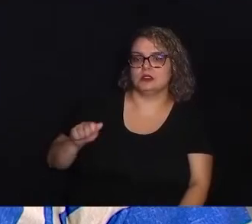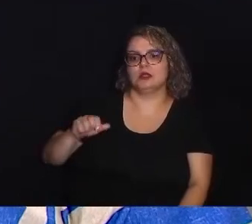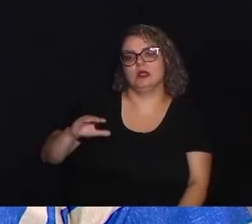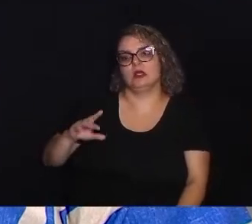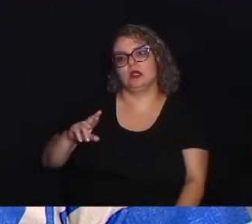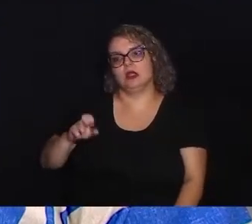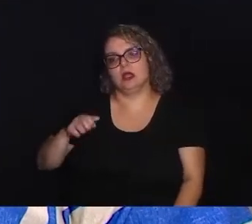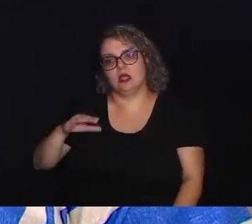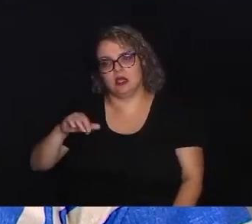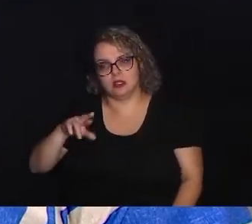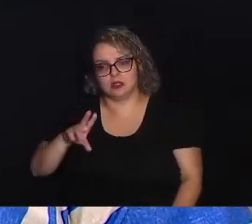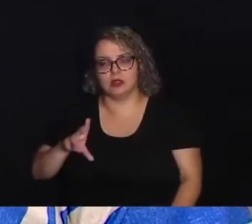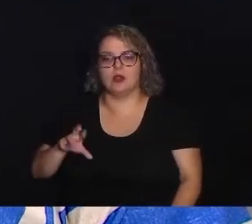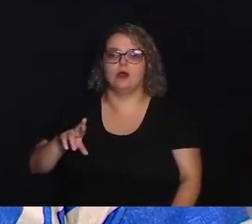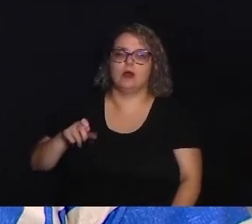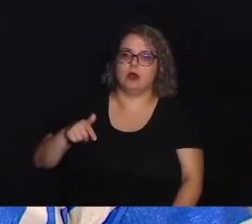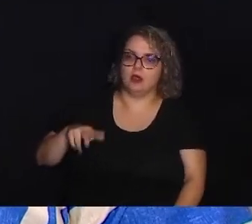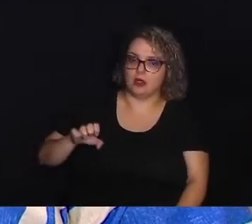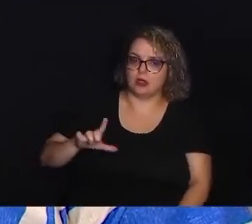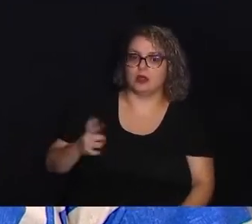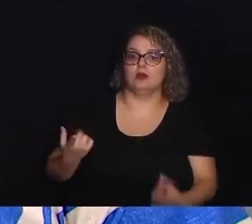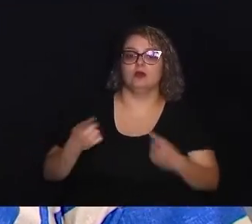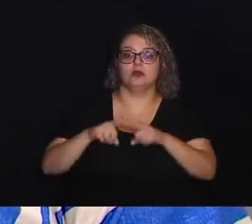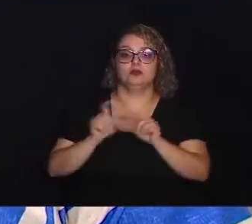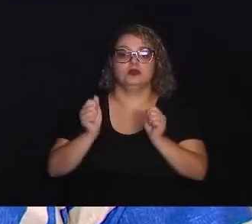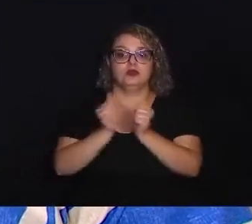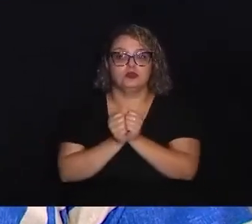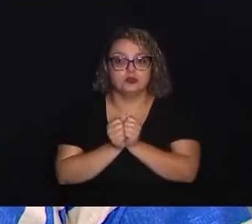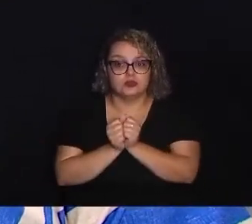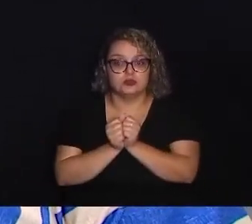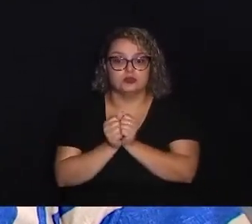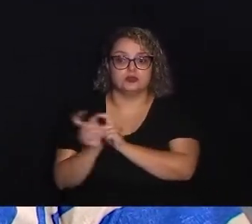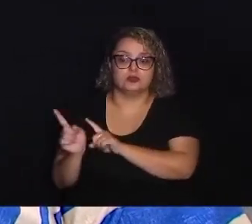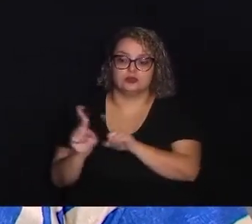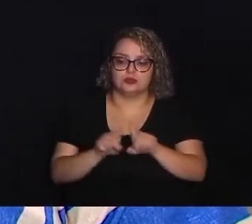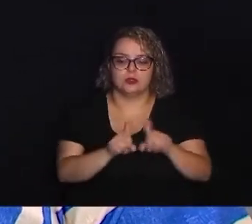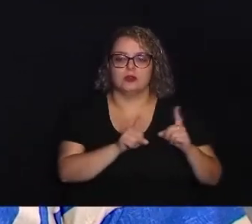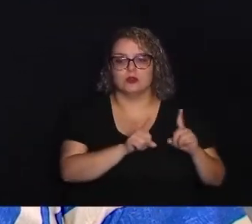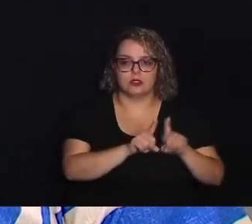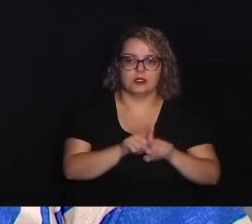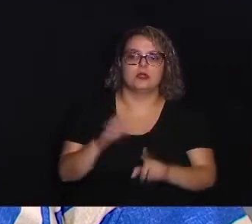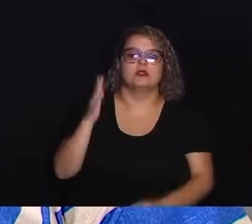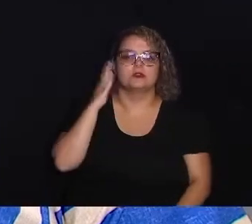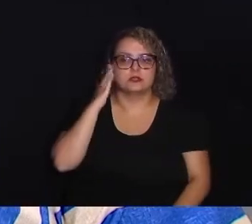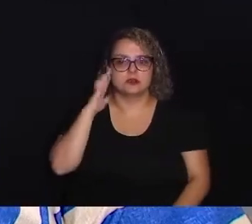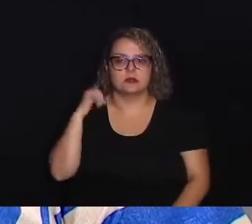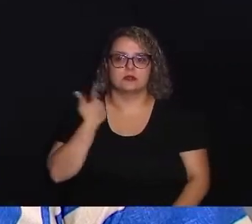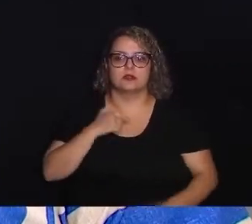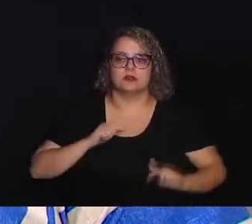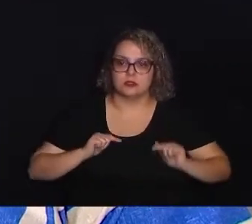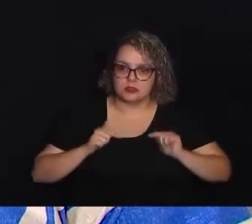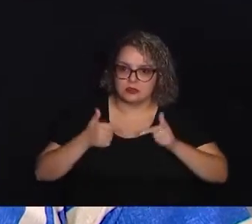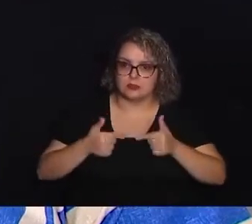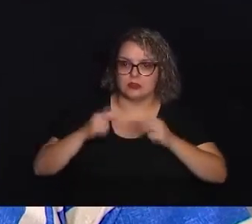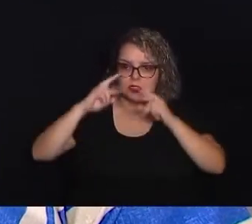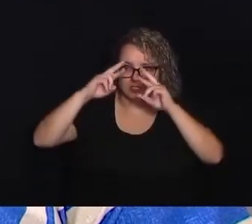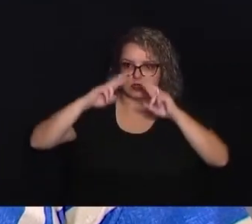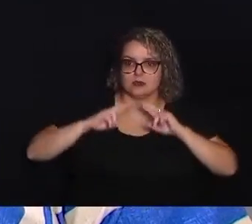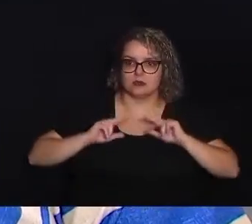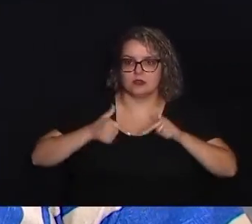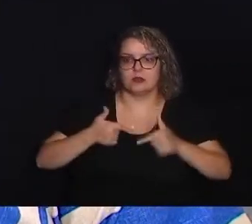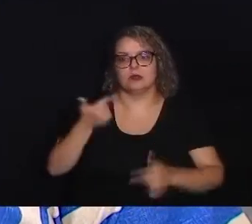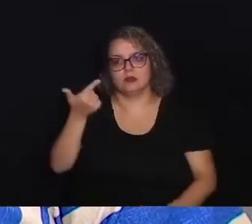parceiros Ângela soligo Carol Jango mais Helena esse povo que caminha conosco e que sabe da nossa